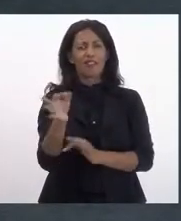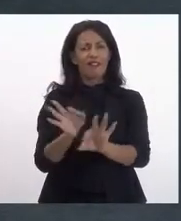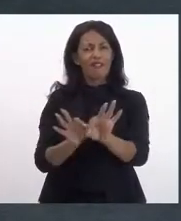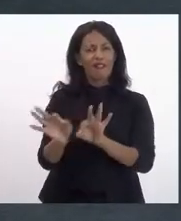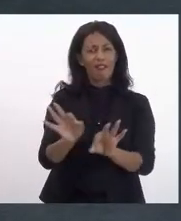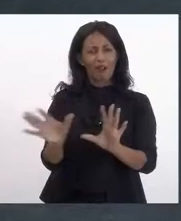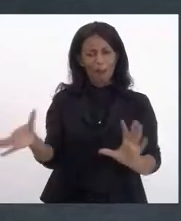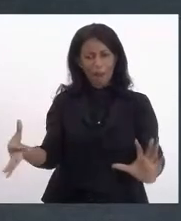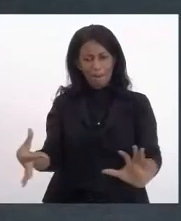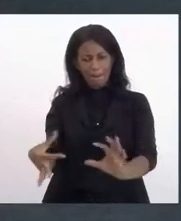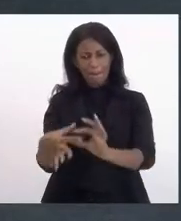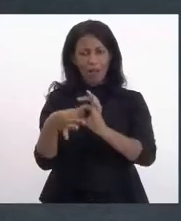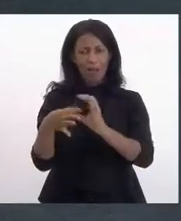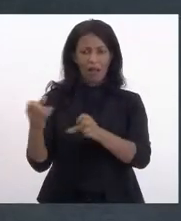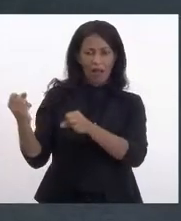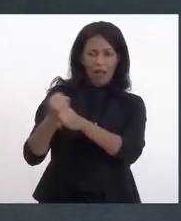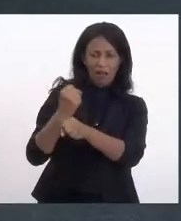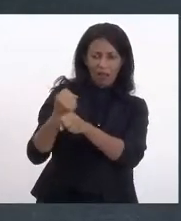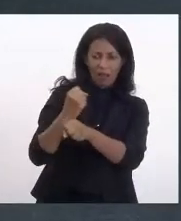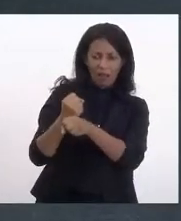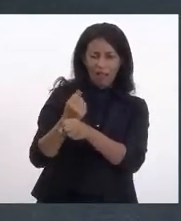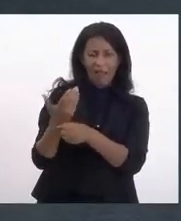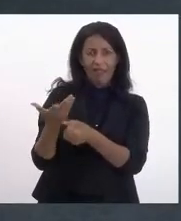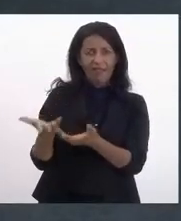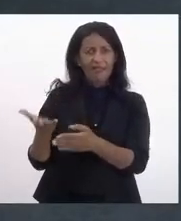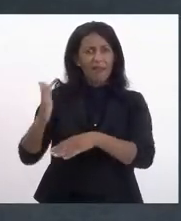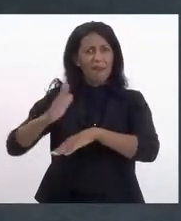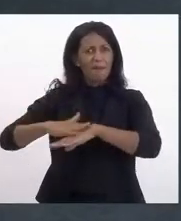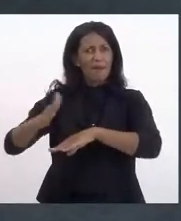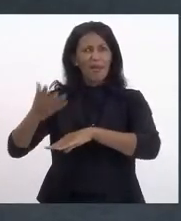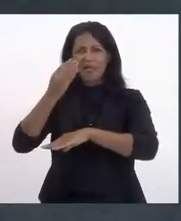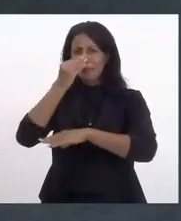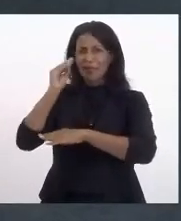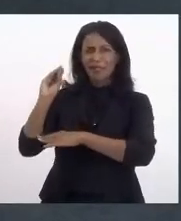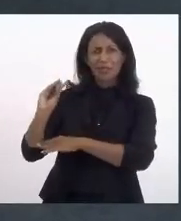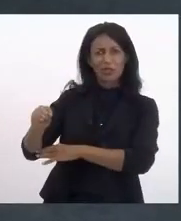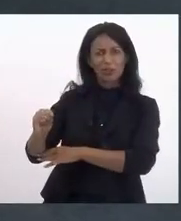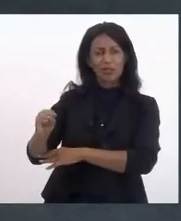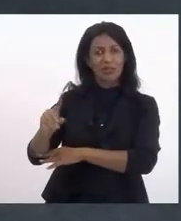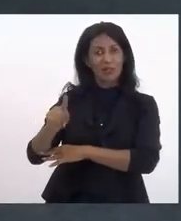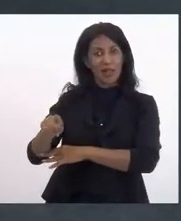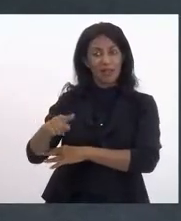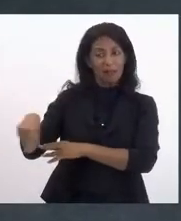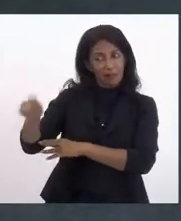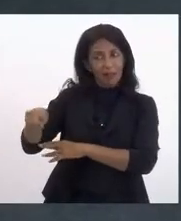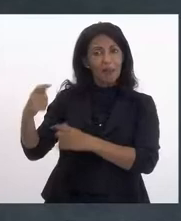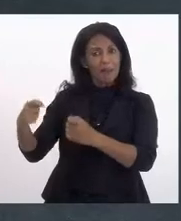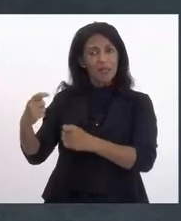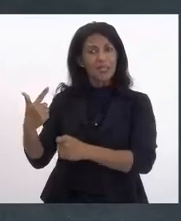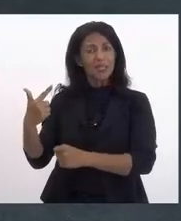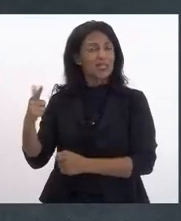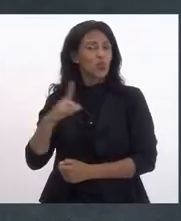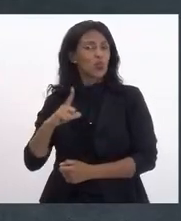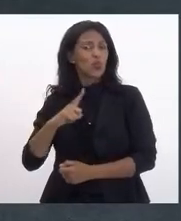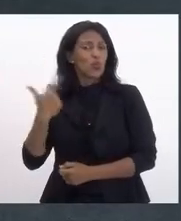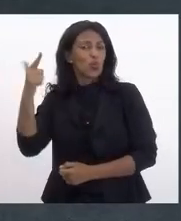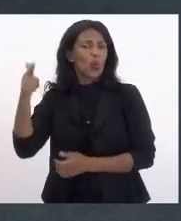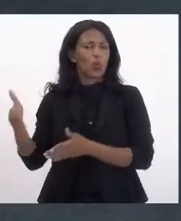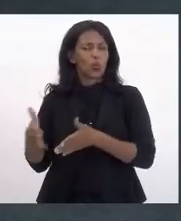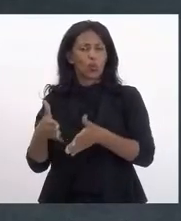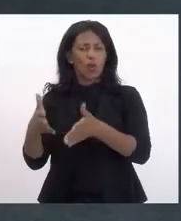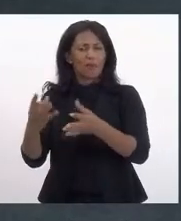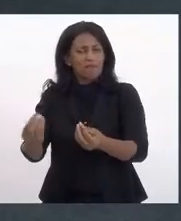para construir, que é a forma mais desprezada e a mais comum daqueles pobres que não conseguem outro caminho. Então, eu fiquei